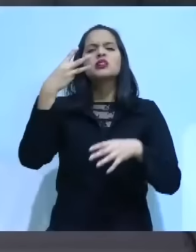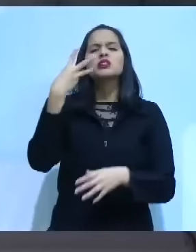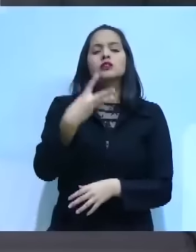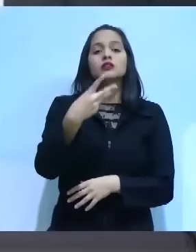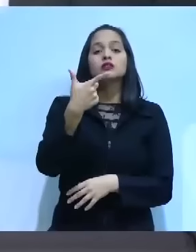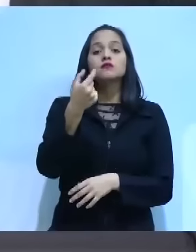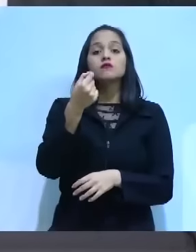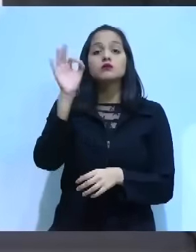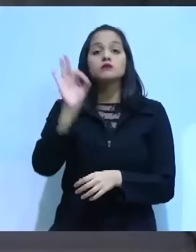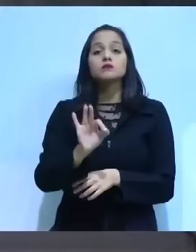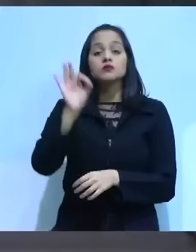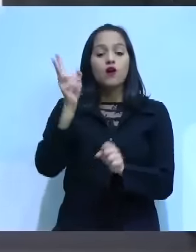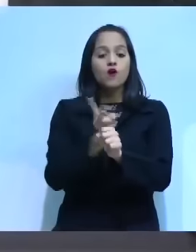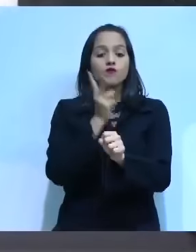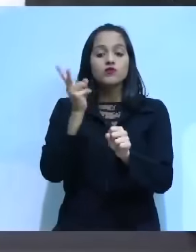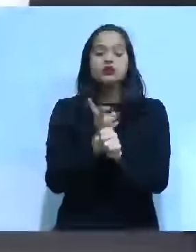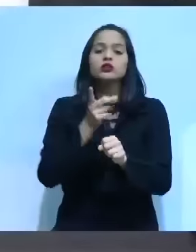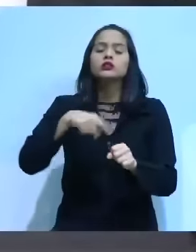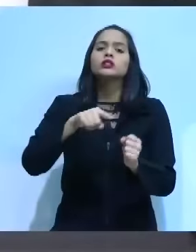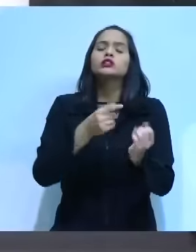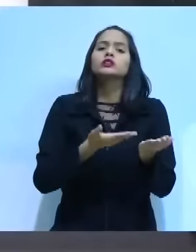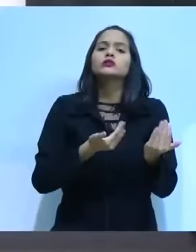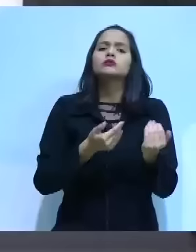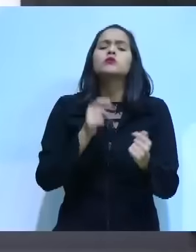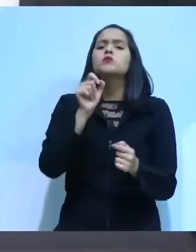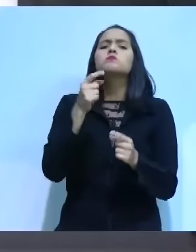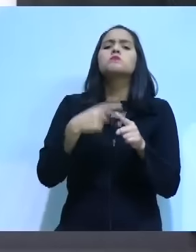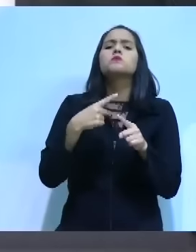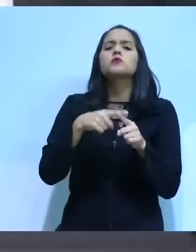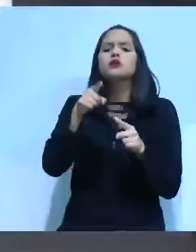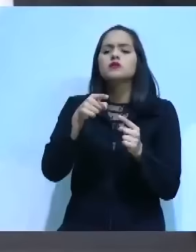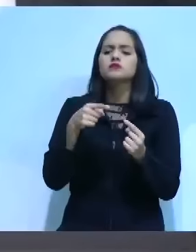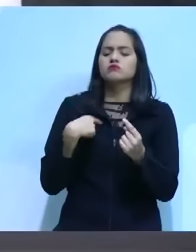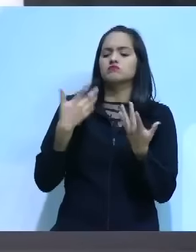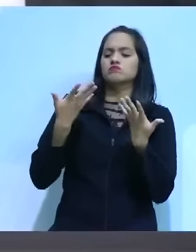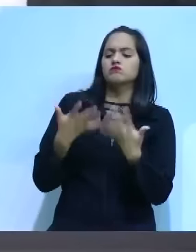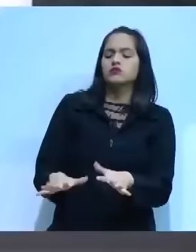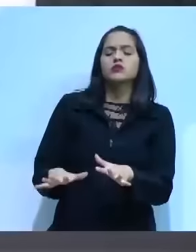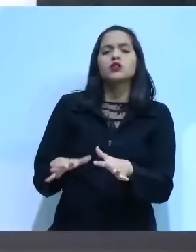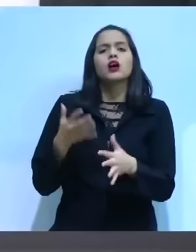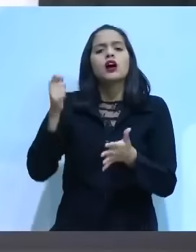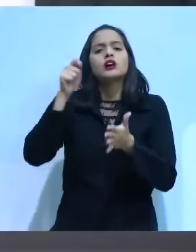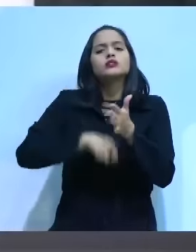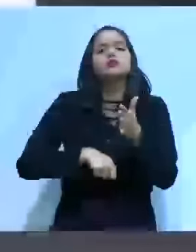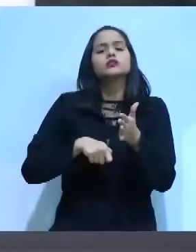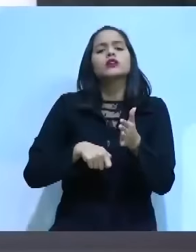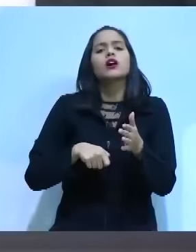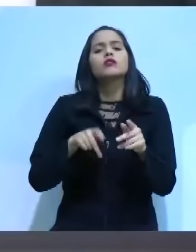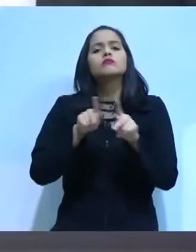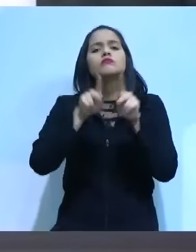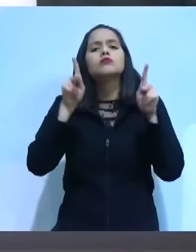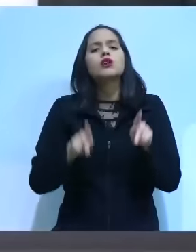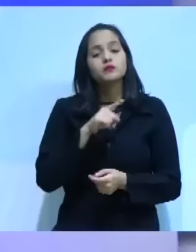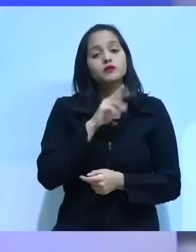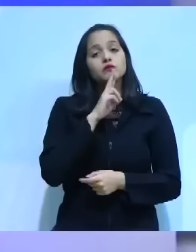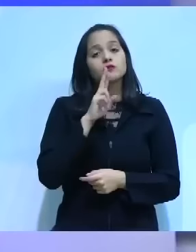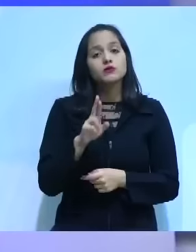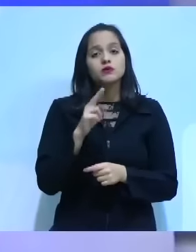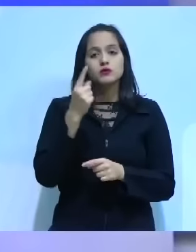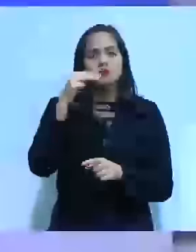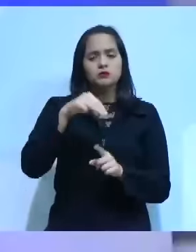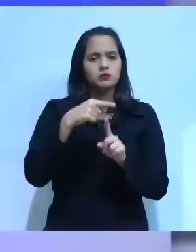320% da violência contra os jovens. Por que você se recusou a assinar o programa Juventude Viva do governo federal? Eu